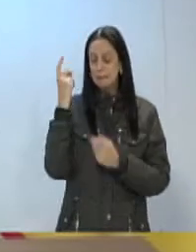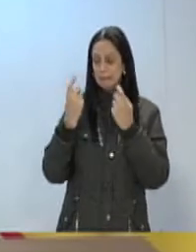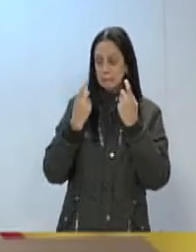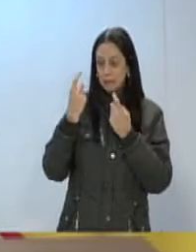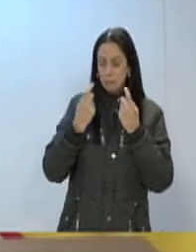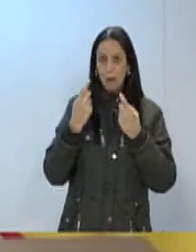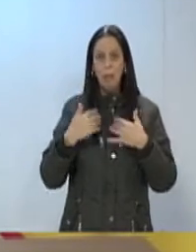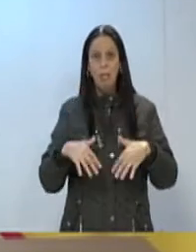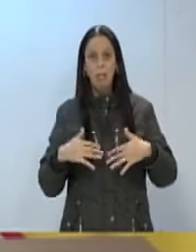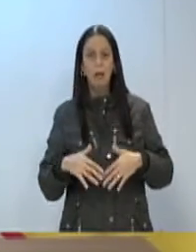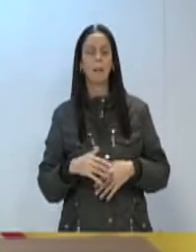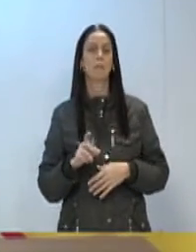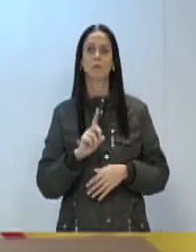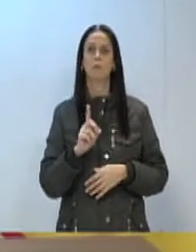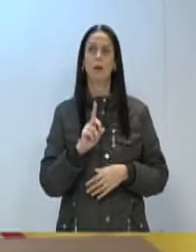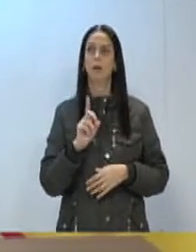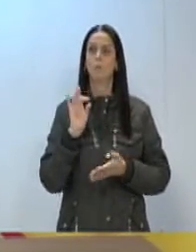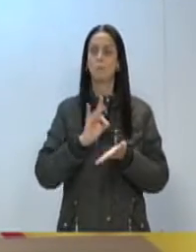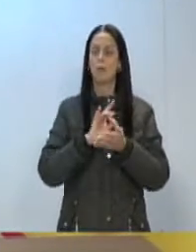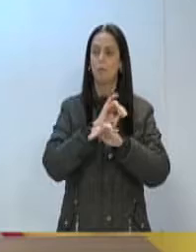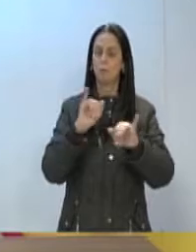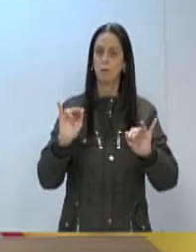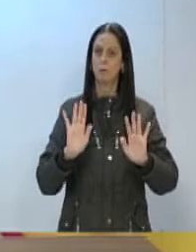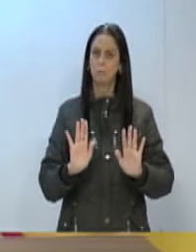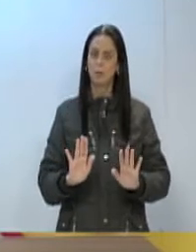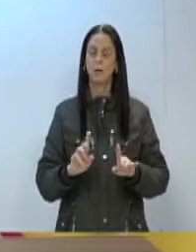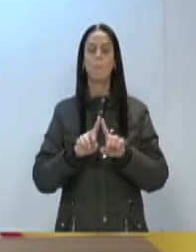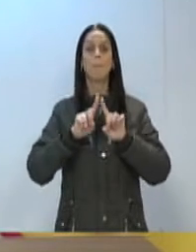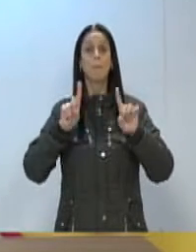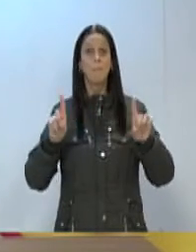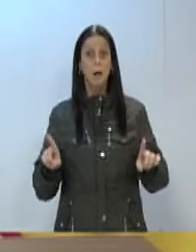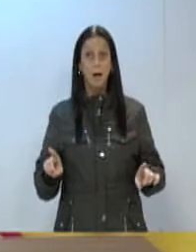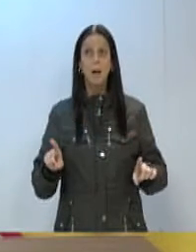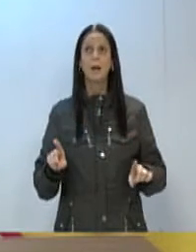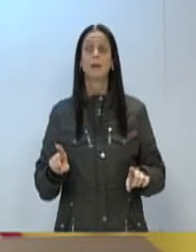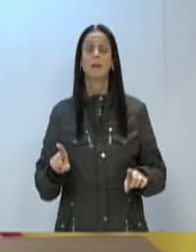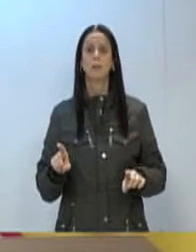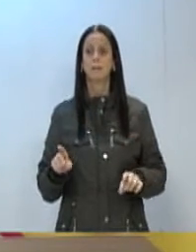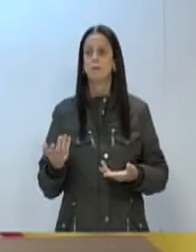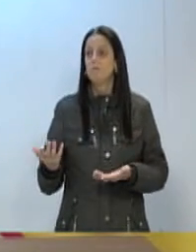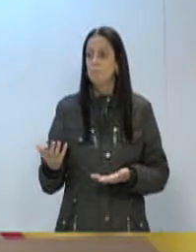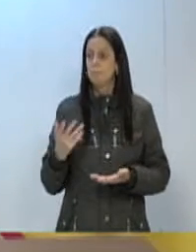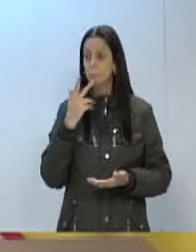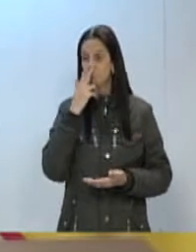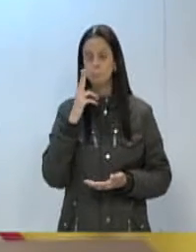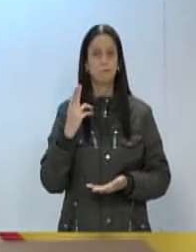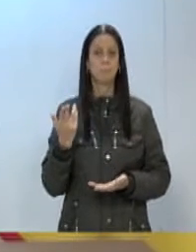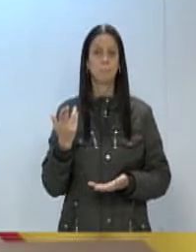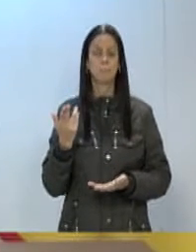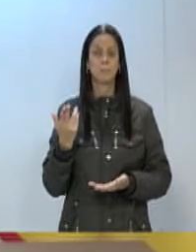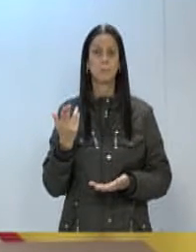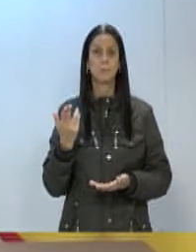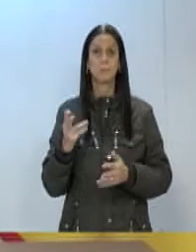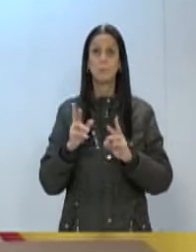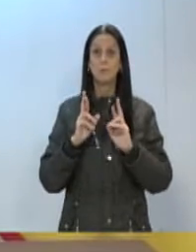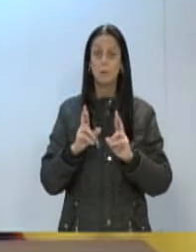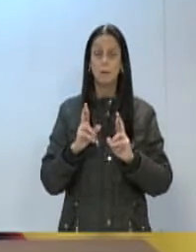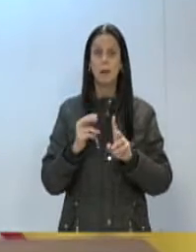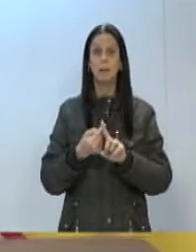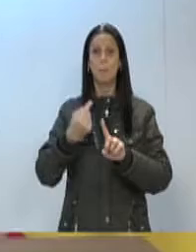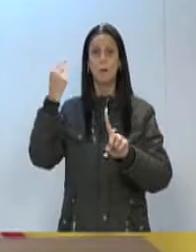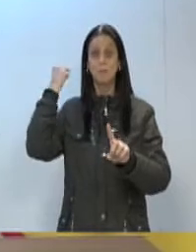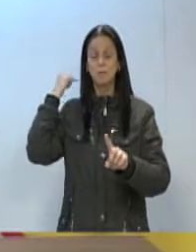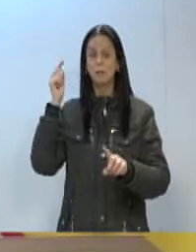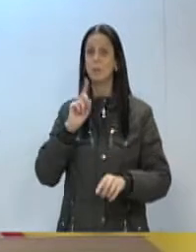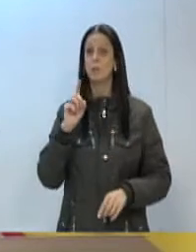vem nenhum de forma oficial que se faça pagamento desse piso e o melhor não se repita os erros do Moisés